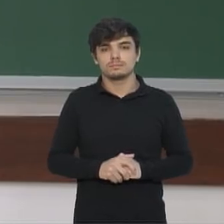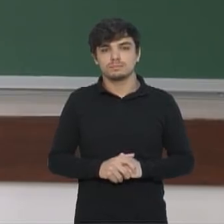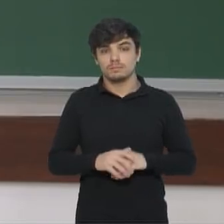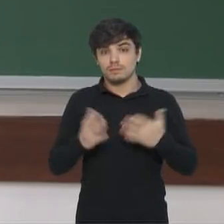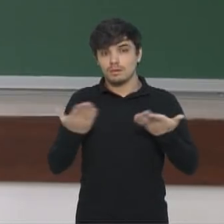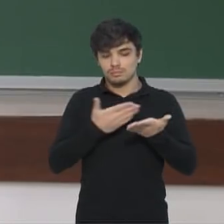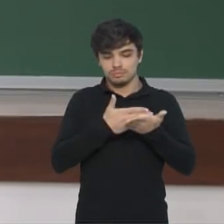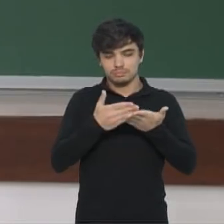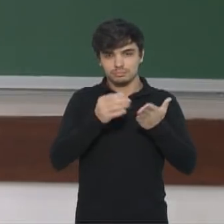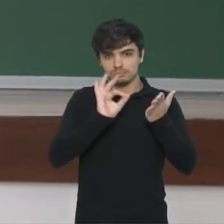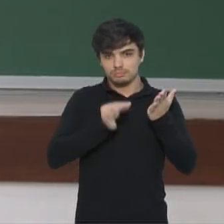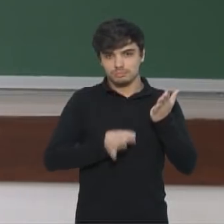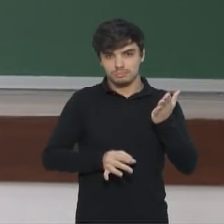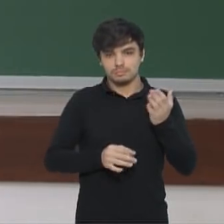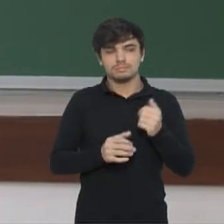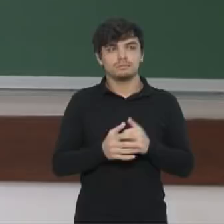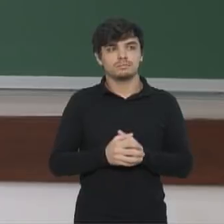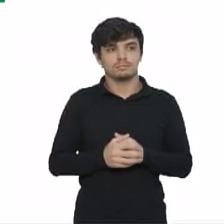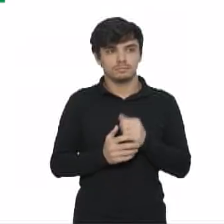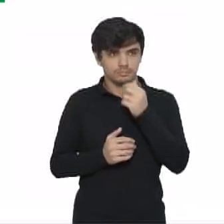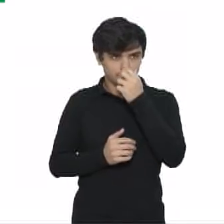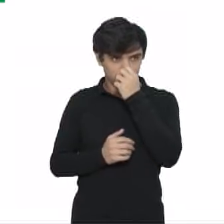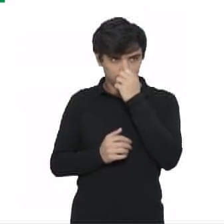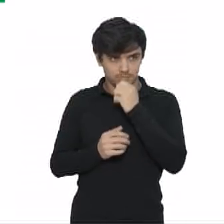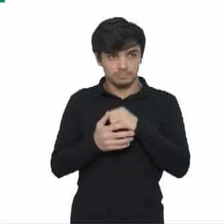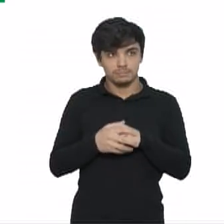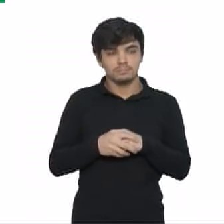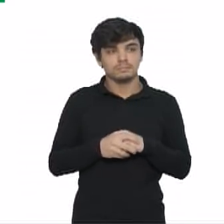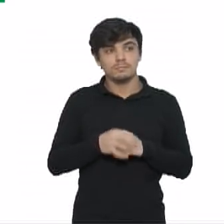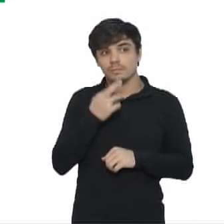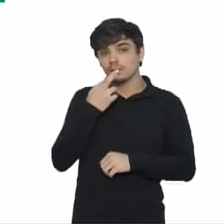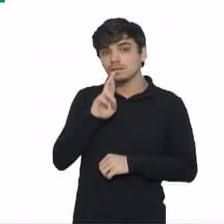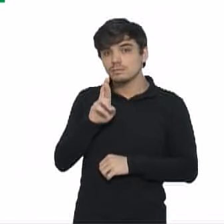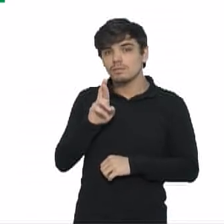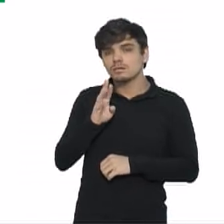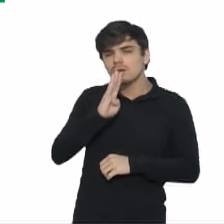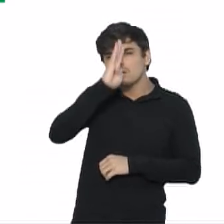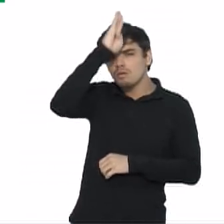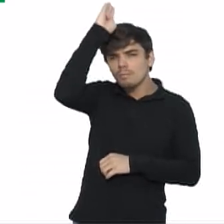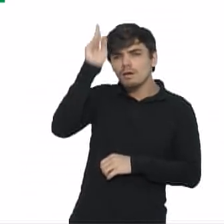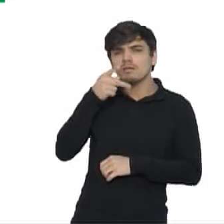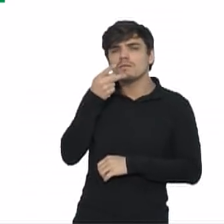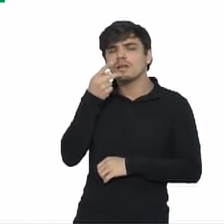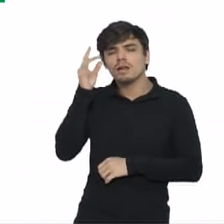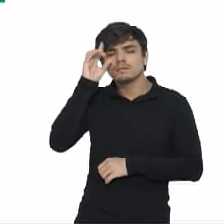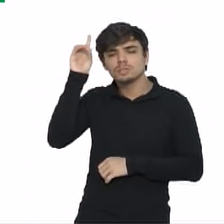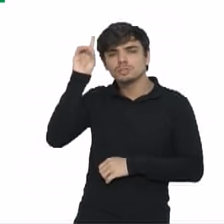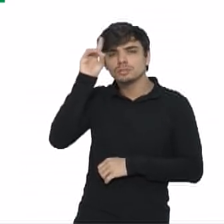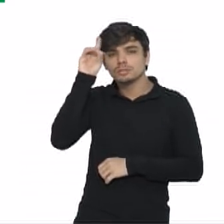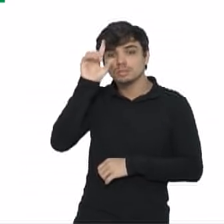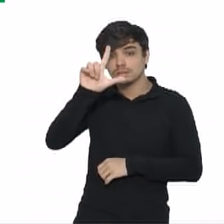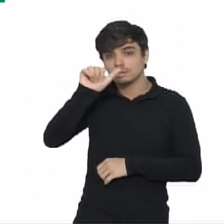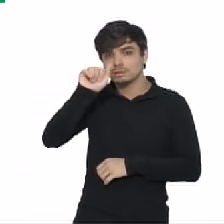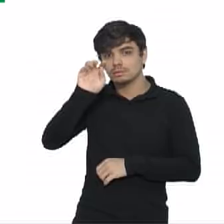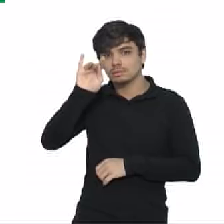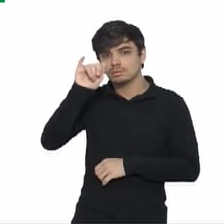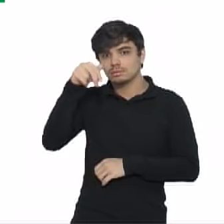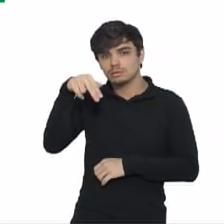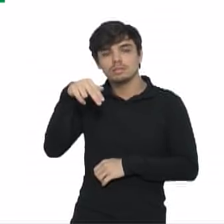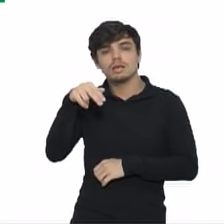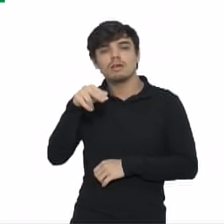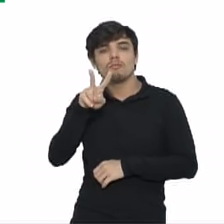Vamos corrigir a atividade? A resposta: os romanos falavam no seu dia a dia o latim vulgar, que